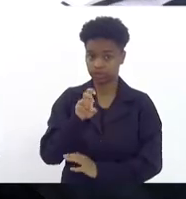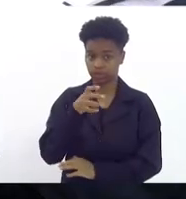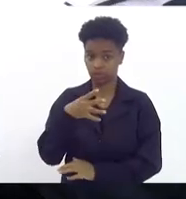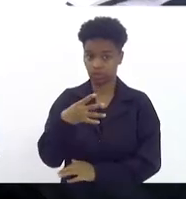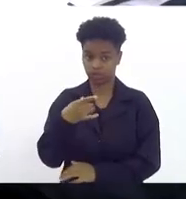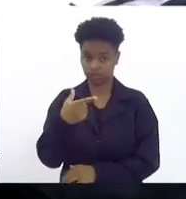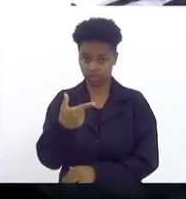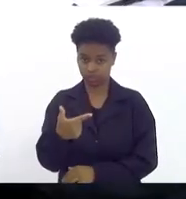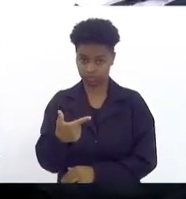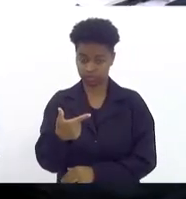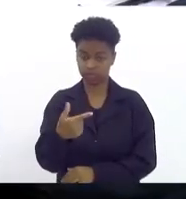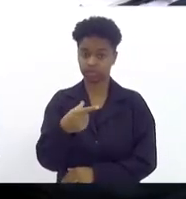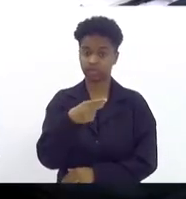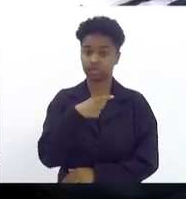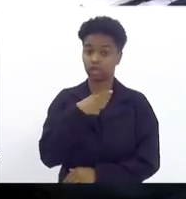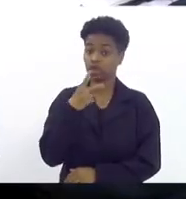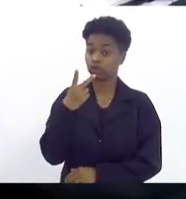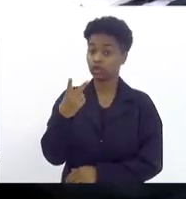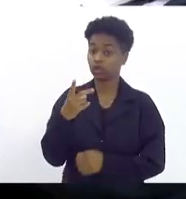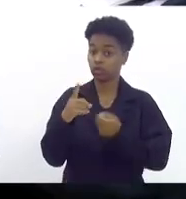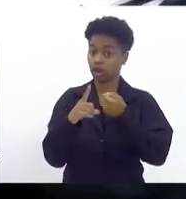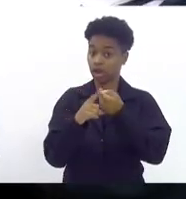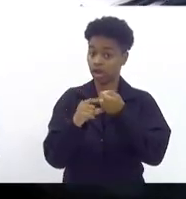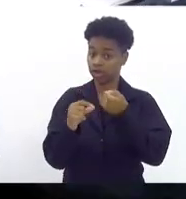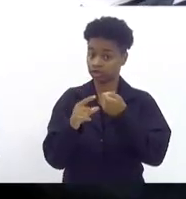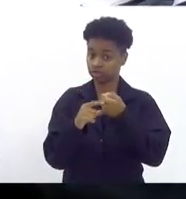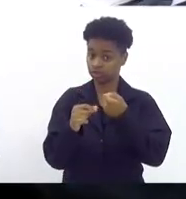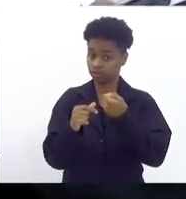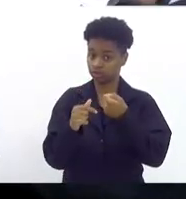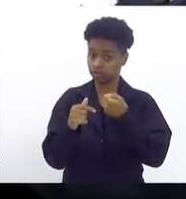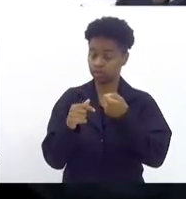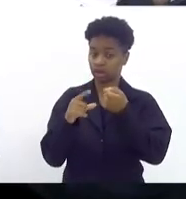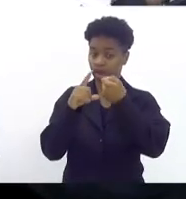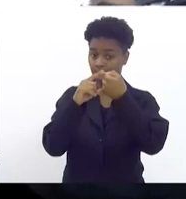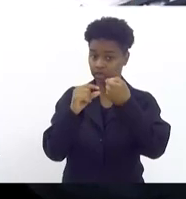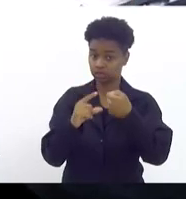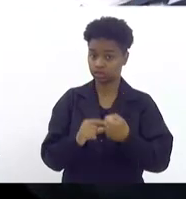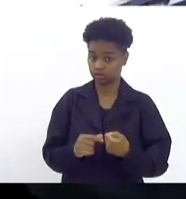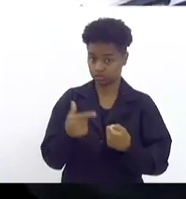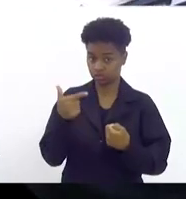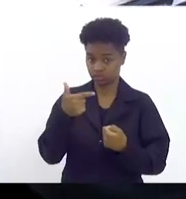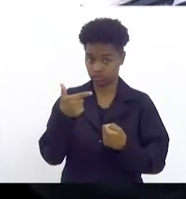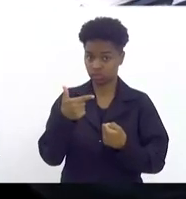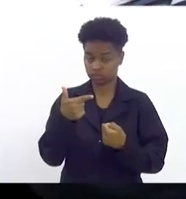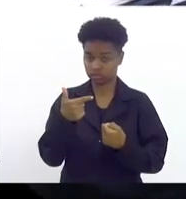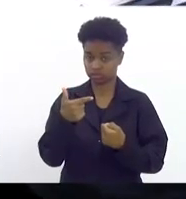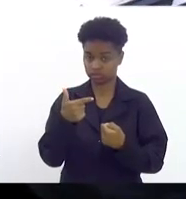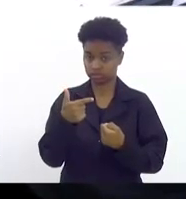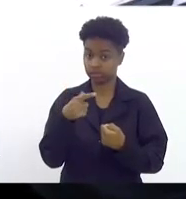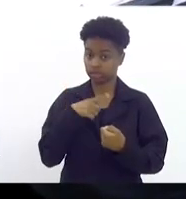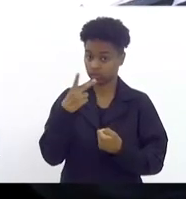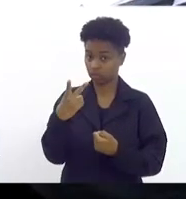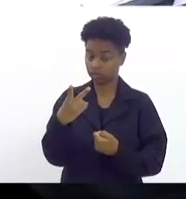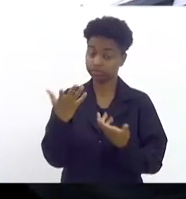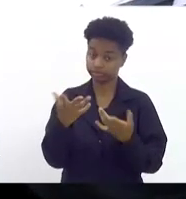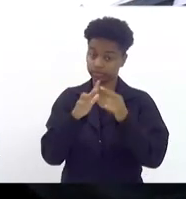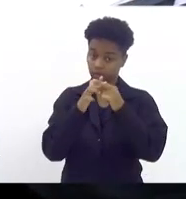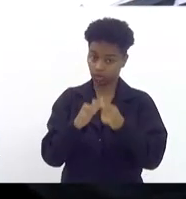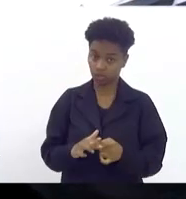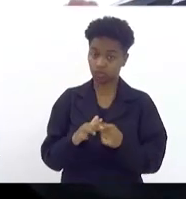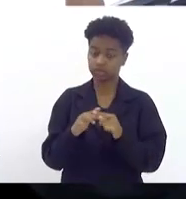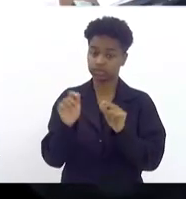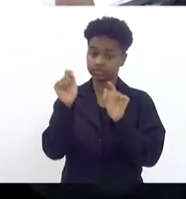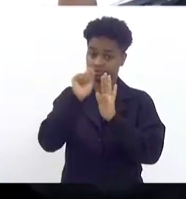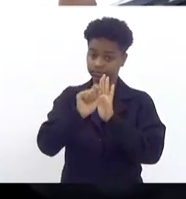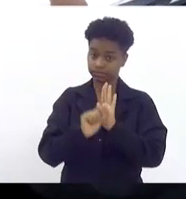542, ele tem dois artigos 2º. Então, consertar essa redação. Tem dois artigos 2º. Né? Aí, quando